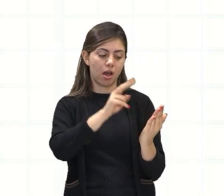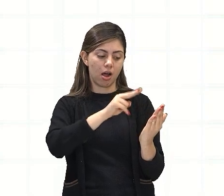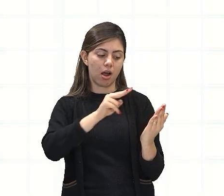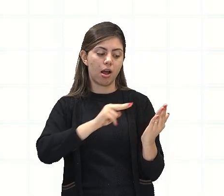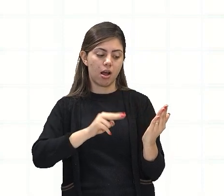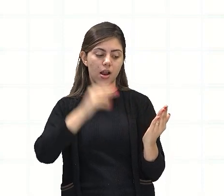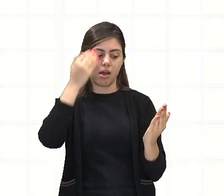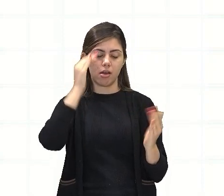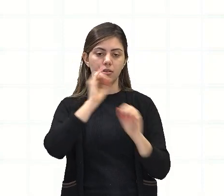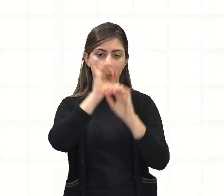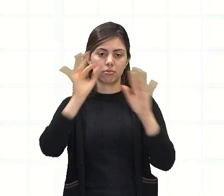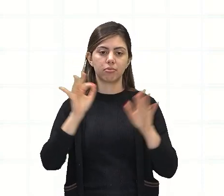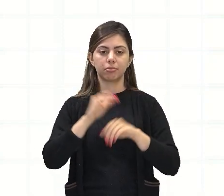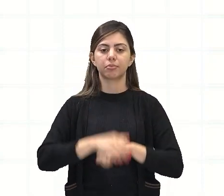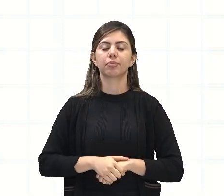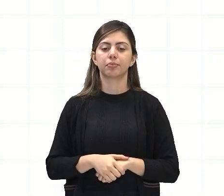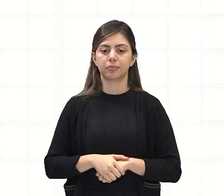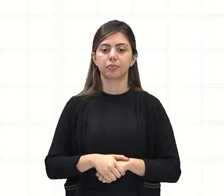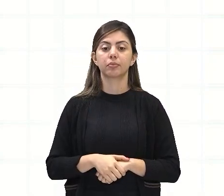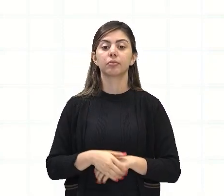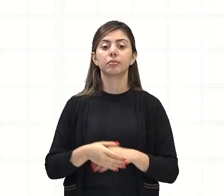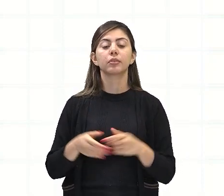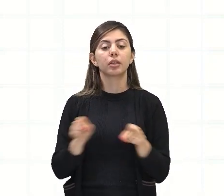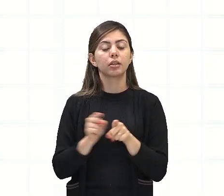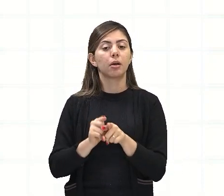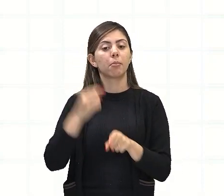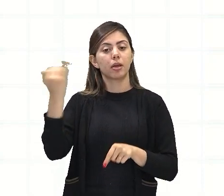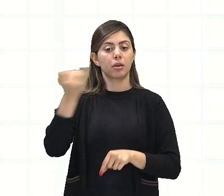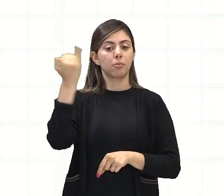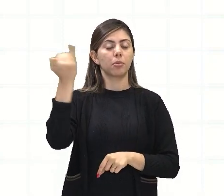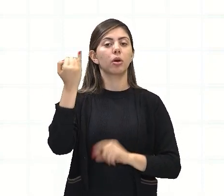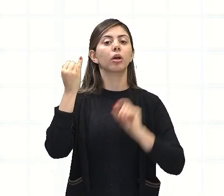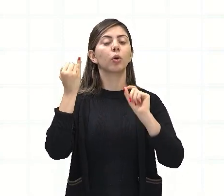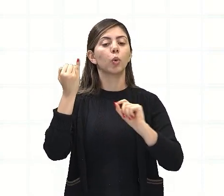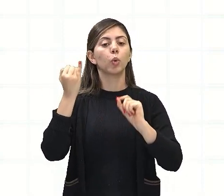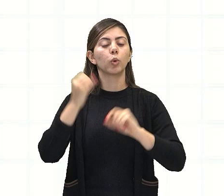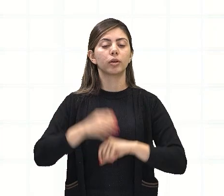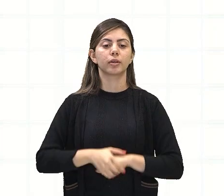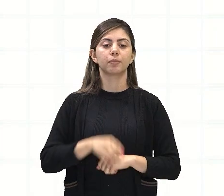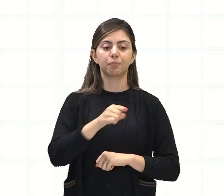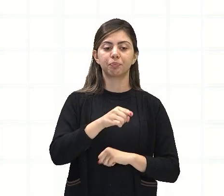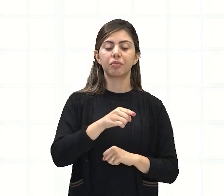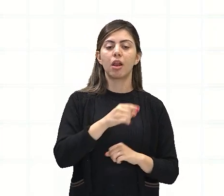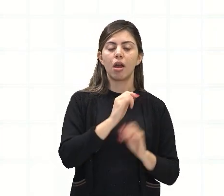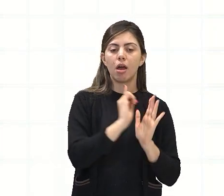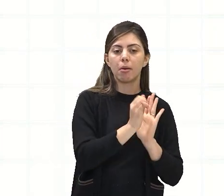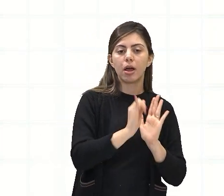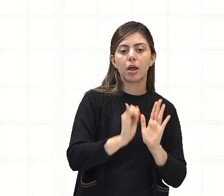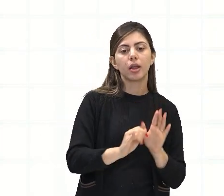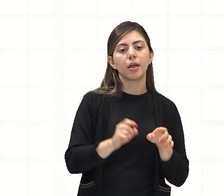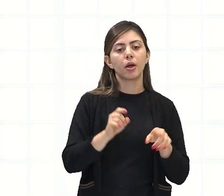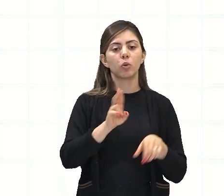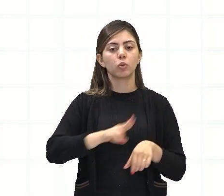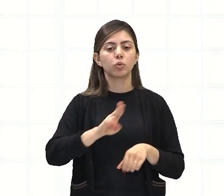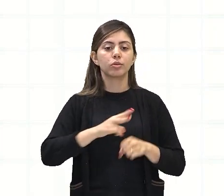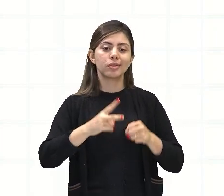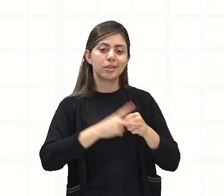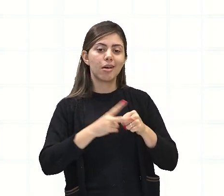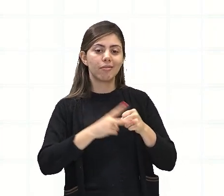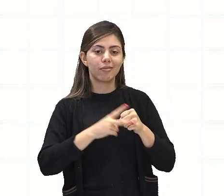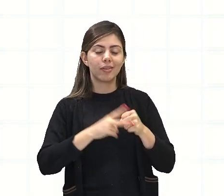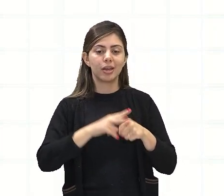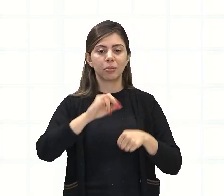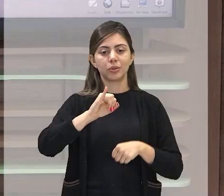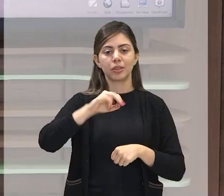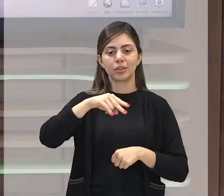correto? E coisa muito importante também de você saber que a notícia é relatada com os verbos no modo indicativo,